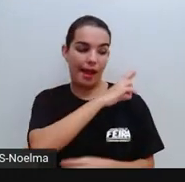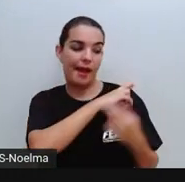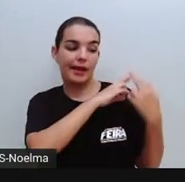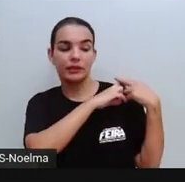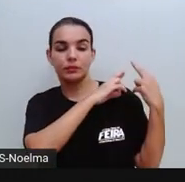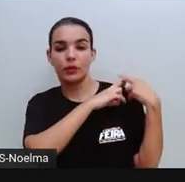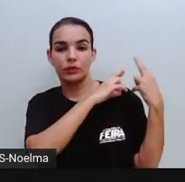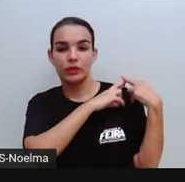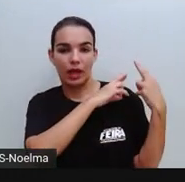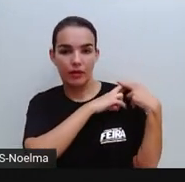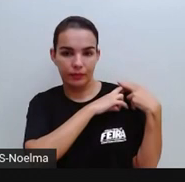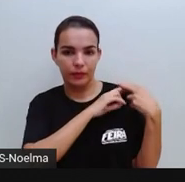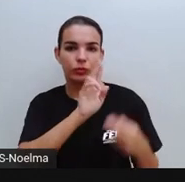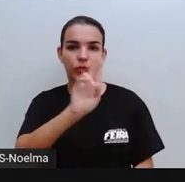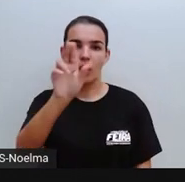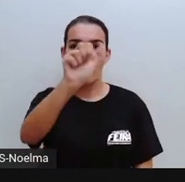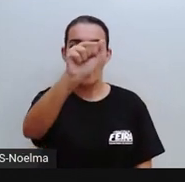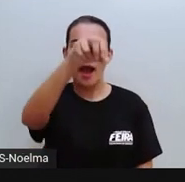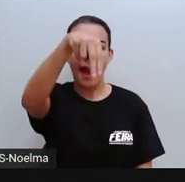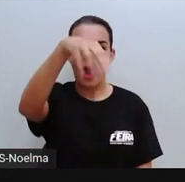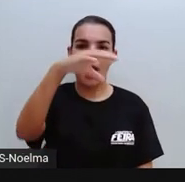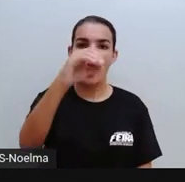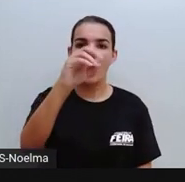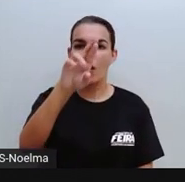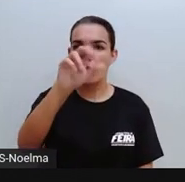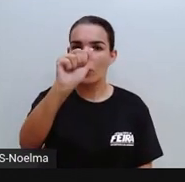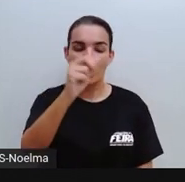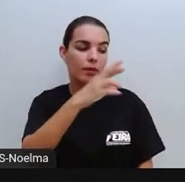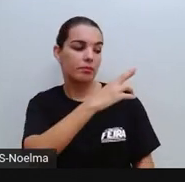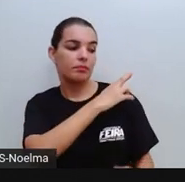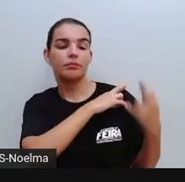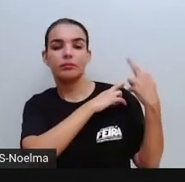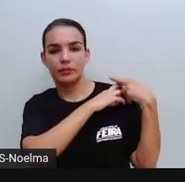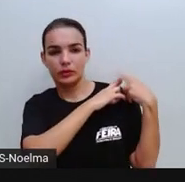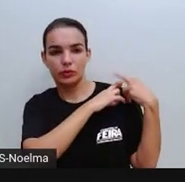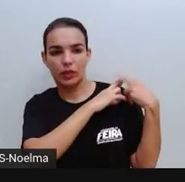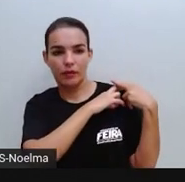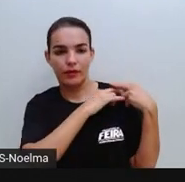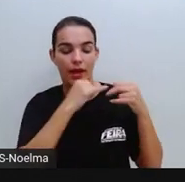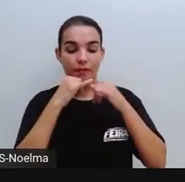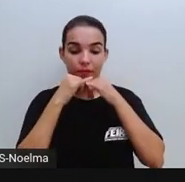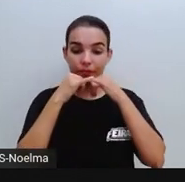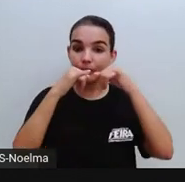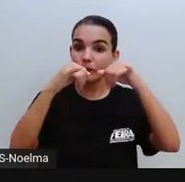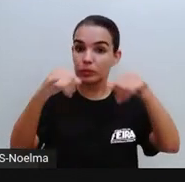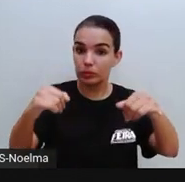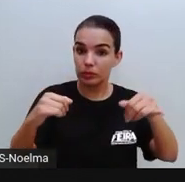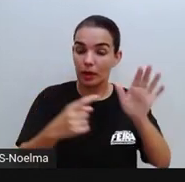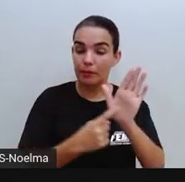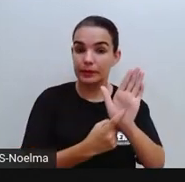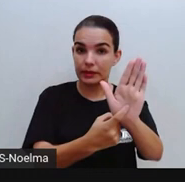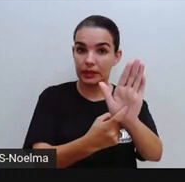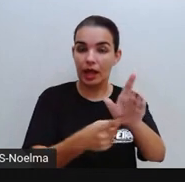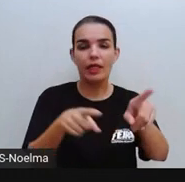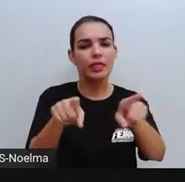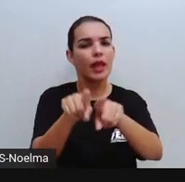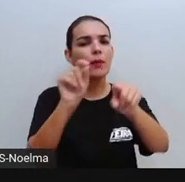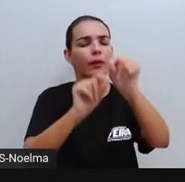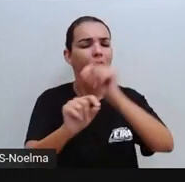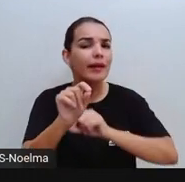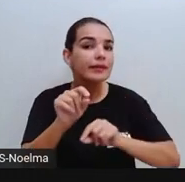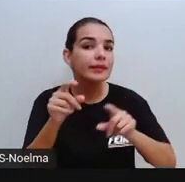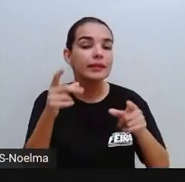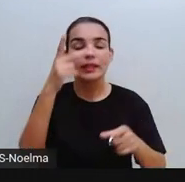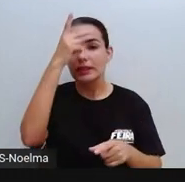ele é o Âncora que a pessoa que fica ali no estúdio apresentando aquela notícia mas nós temos também os repórteres